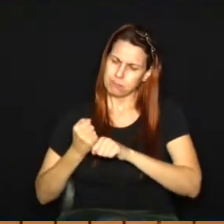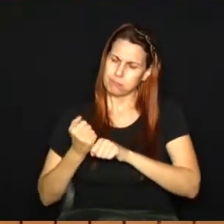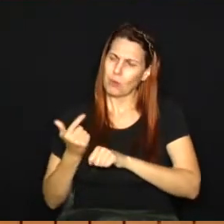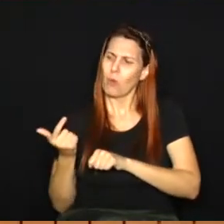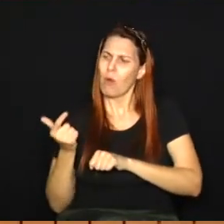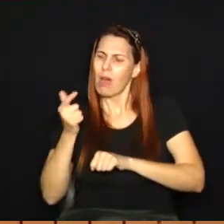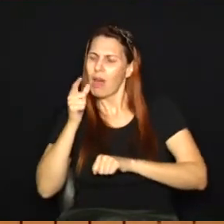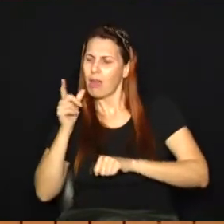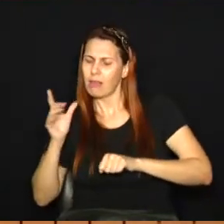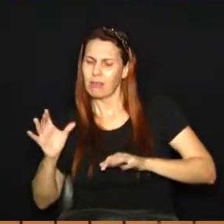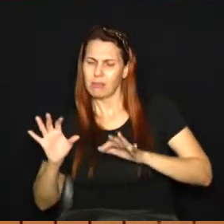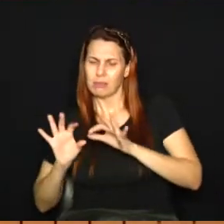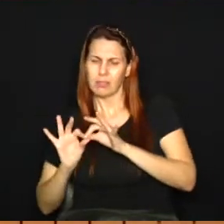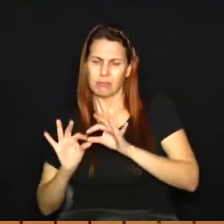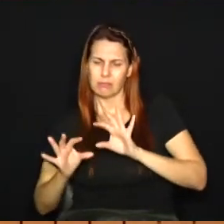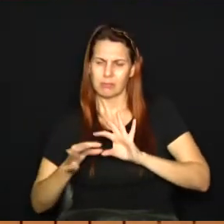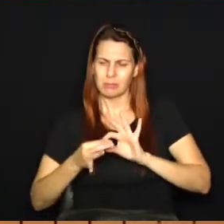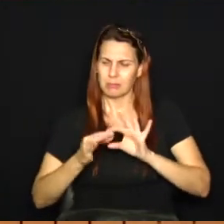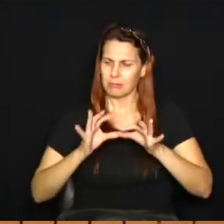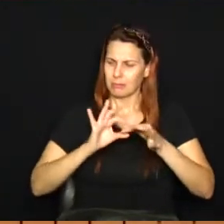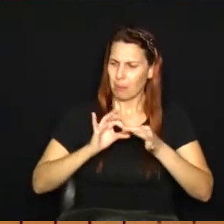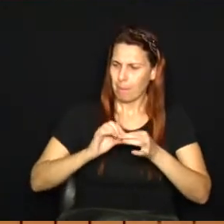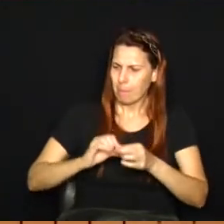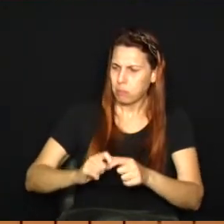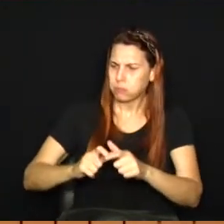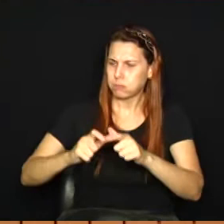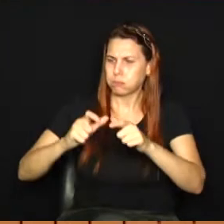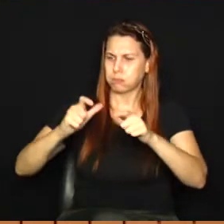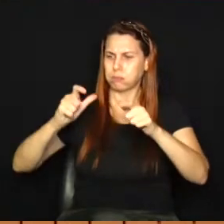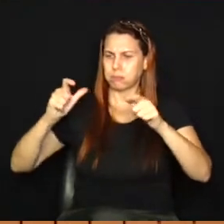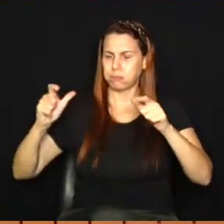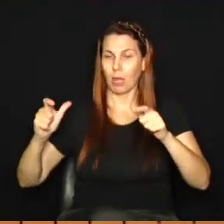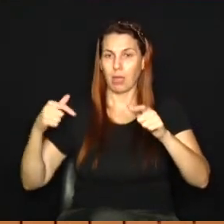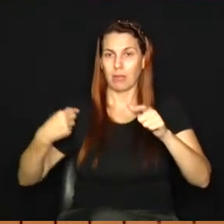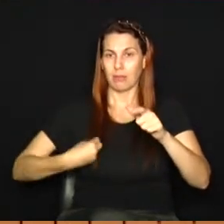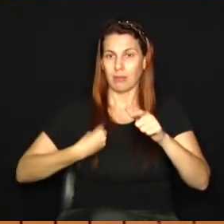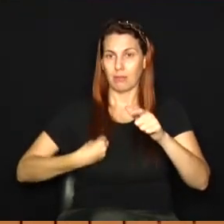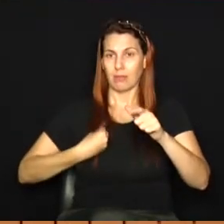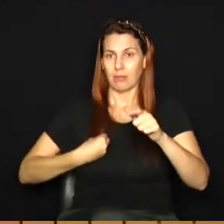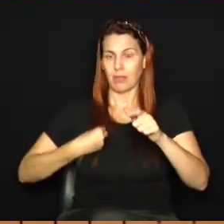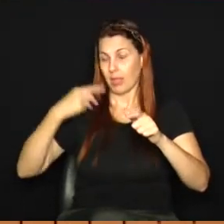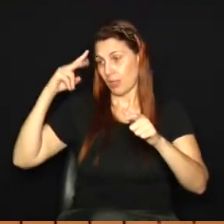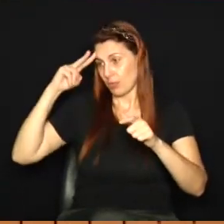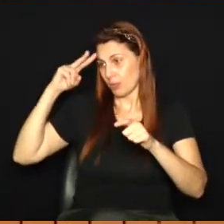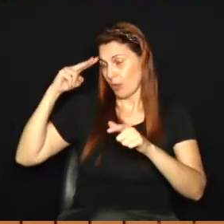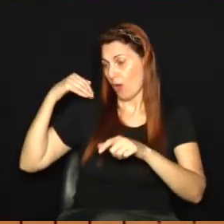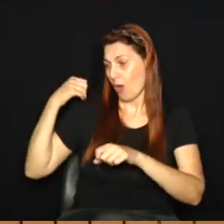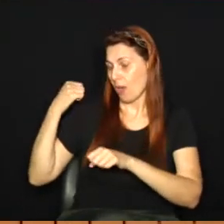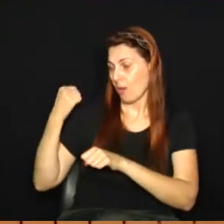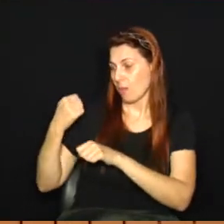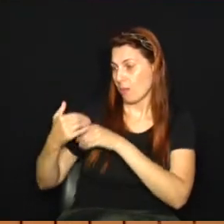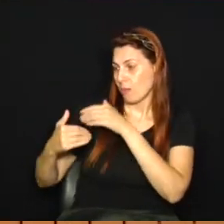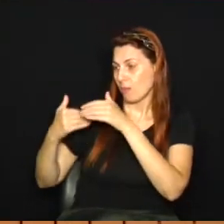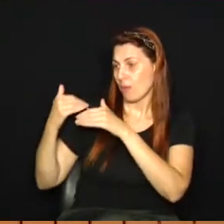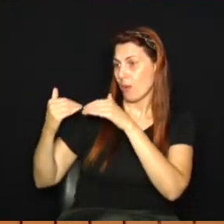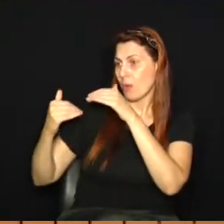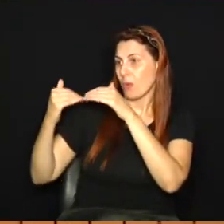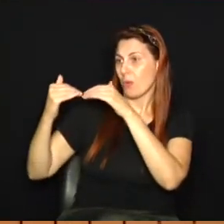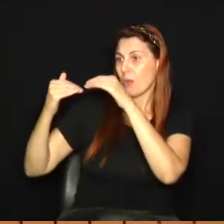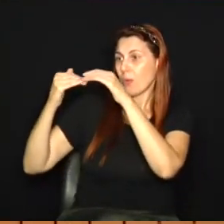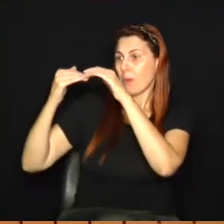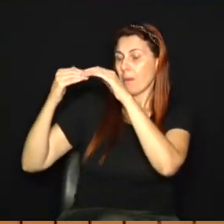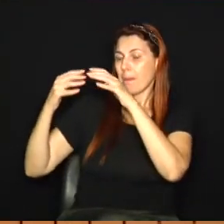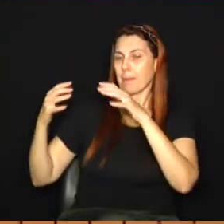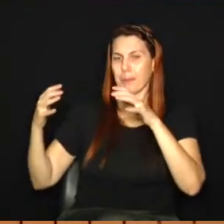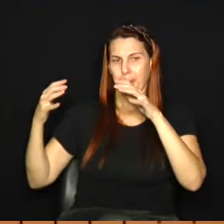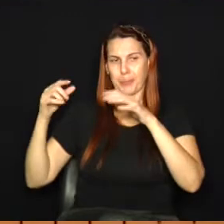unificar, expandir, enfim, nós fomos vivendo, construindo uma história ali no São Marcos.